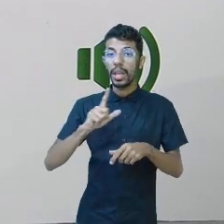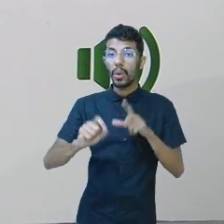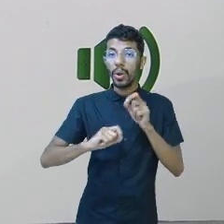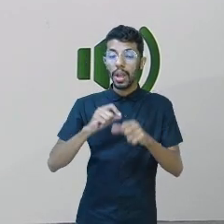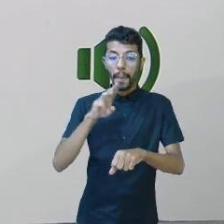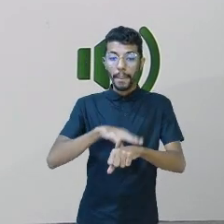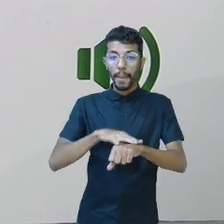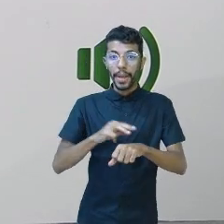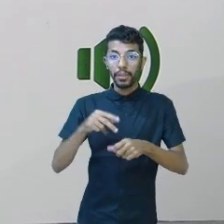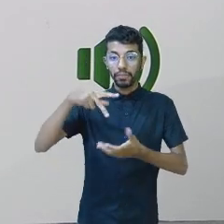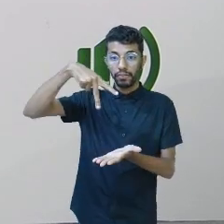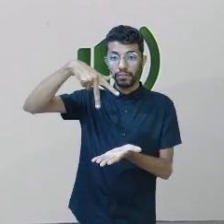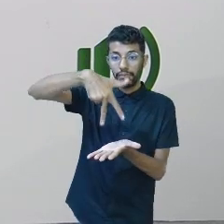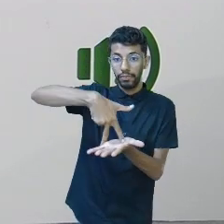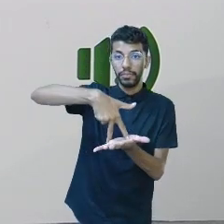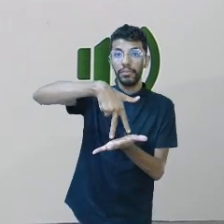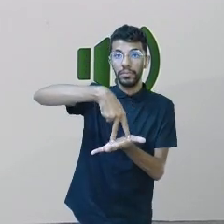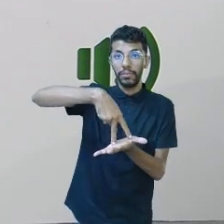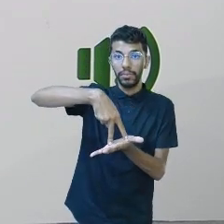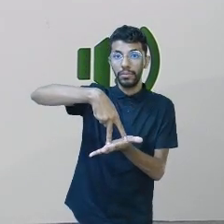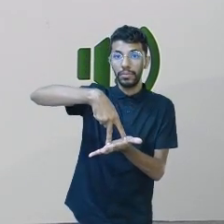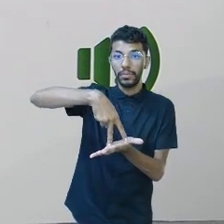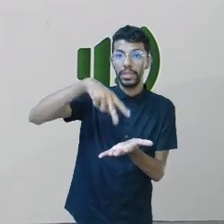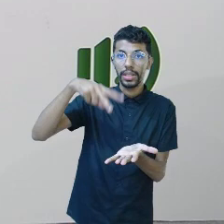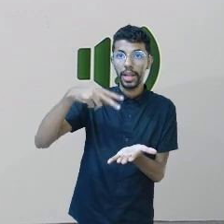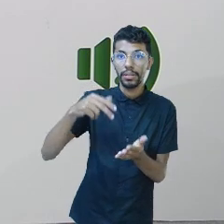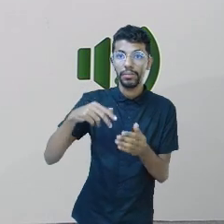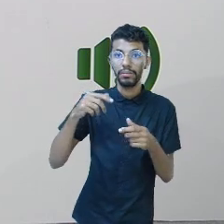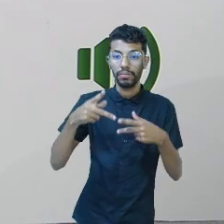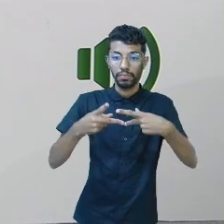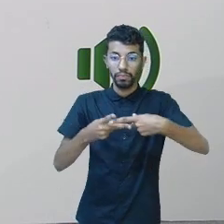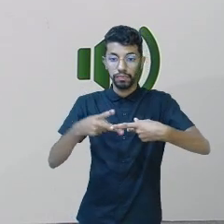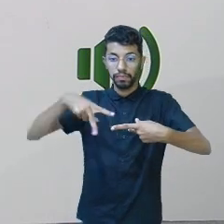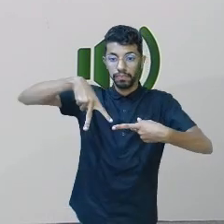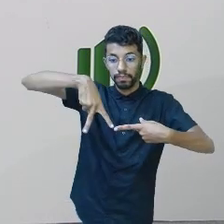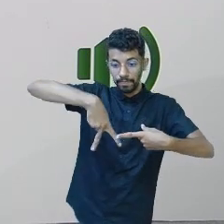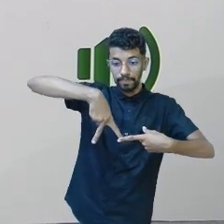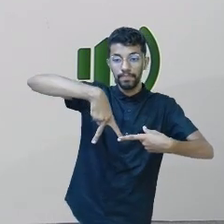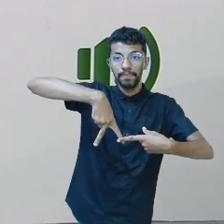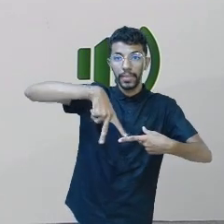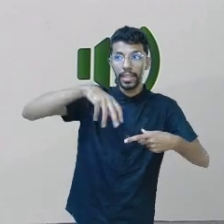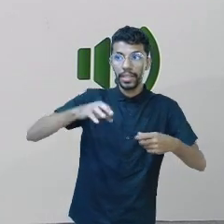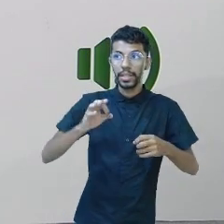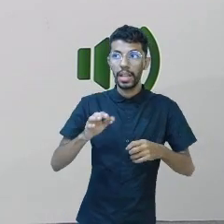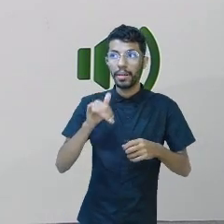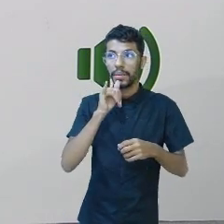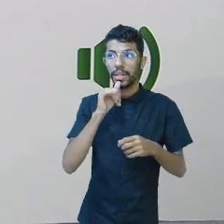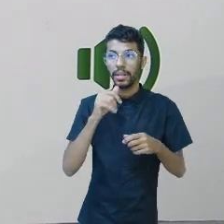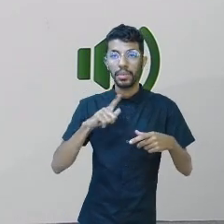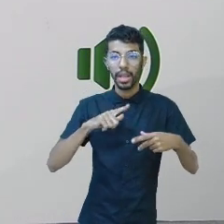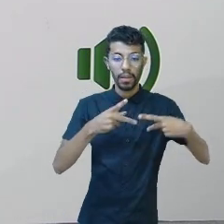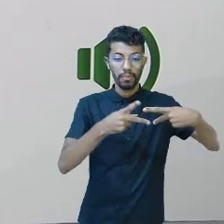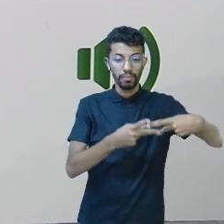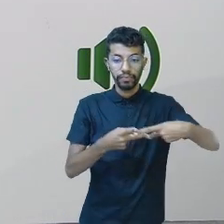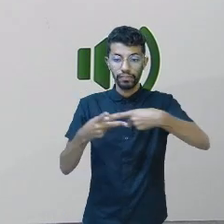chão, né? Então, ao mesmo tempo que é aquela casa dupla, aquela casa que parece uns braços abertos assim. E aí,